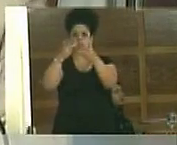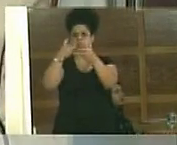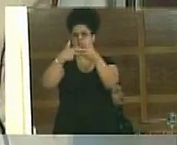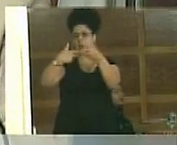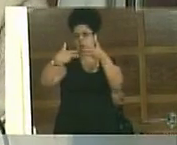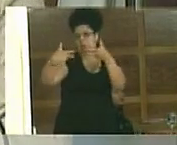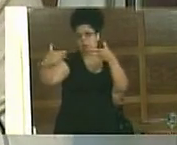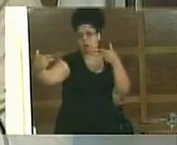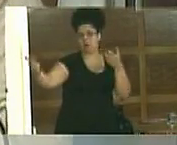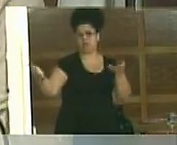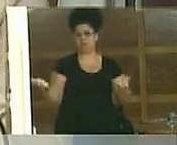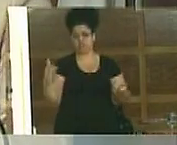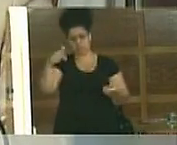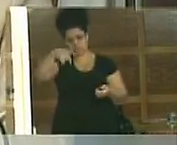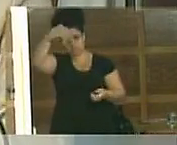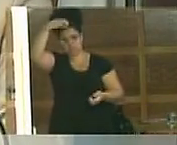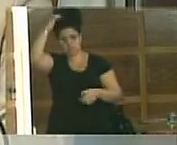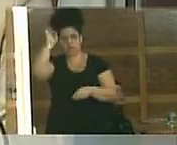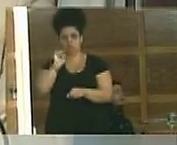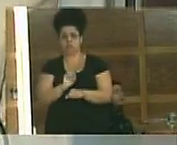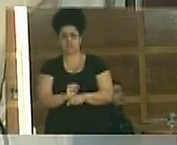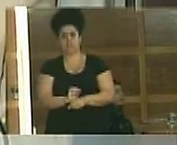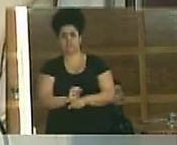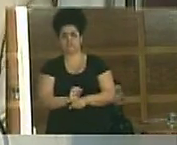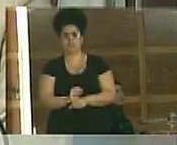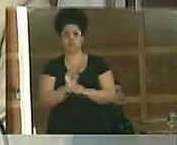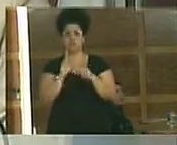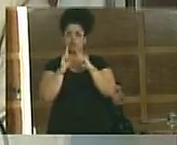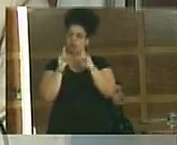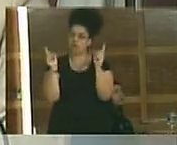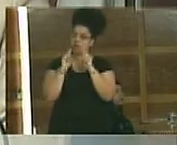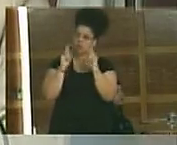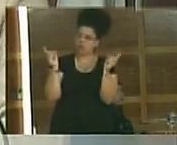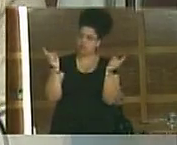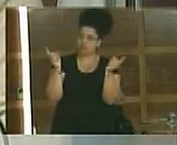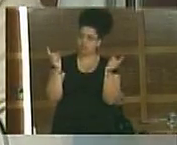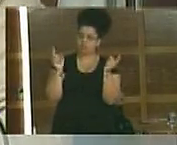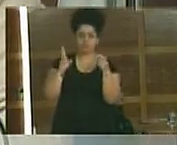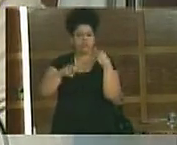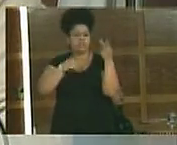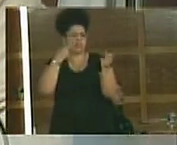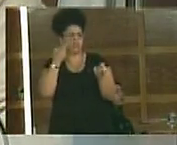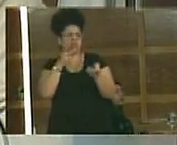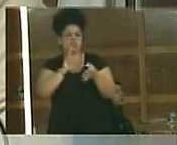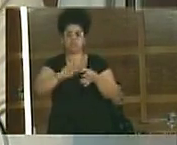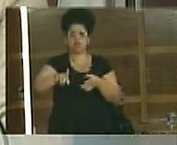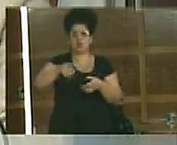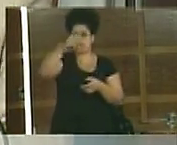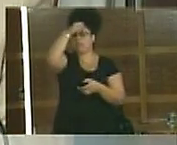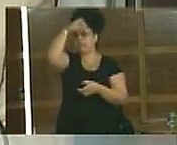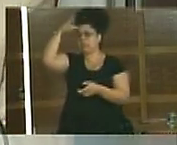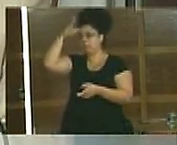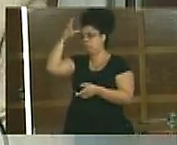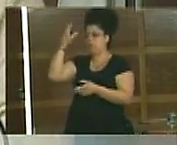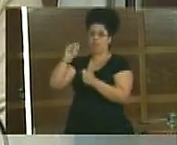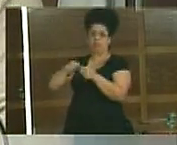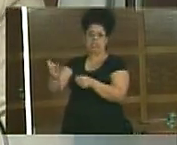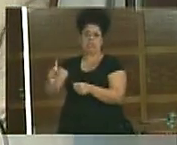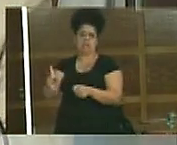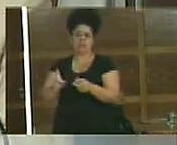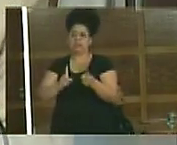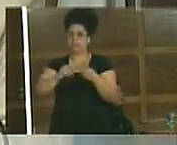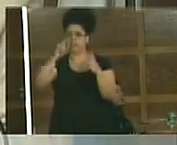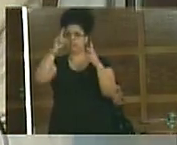com indústria, e a gente aqui dessa forma só reclamando? Só falando que não é dever da prefeitura, que não é dever da Câmara, que não é dever. É